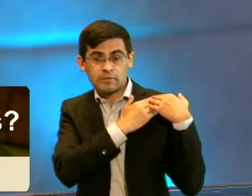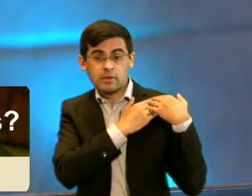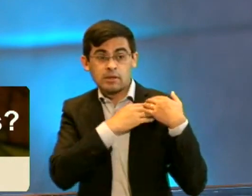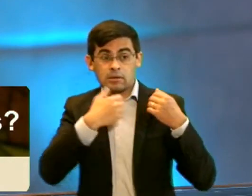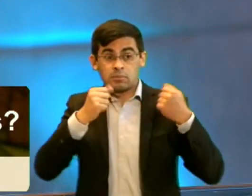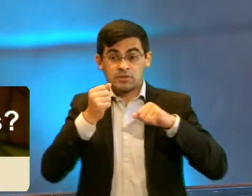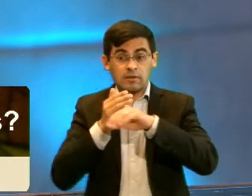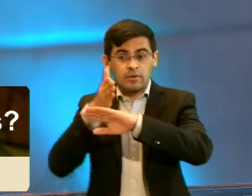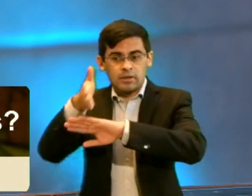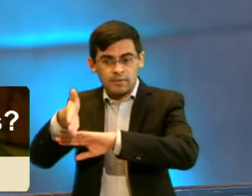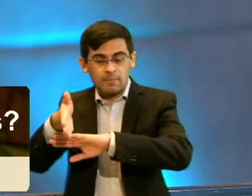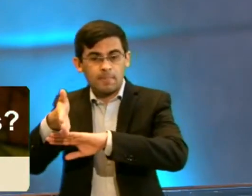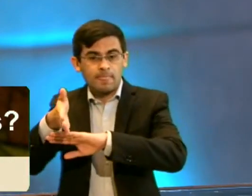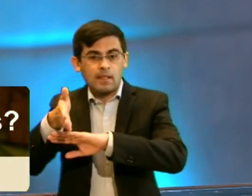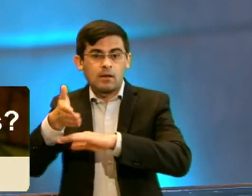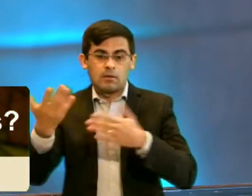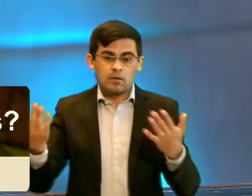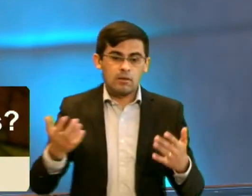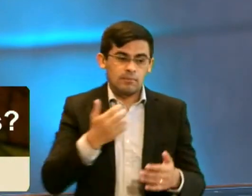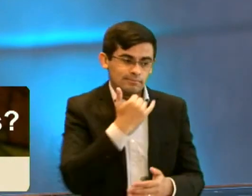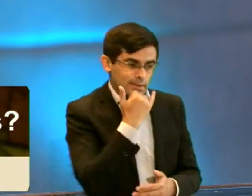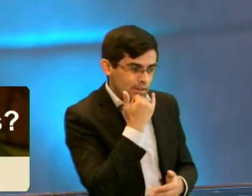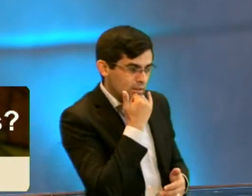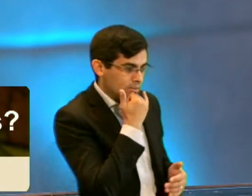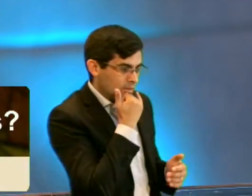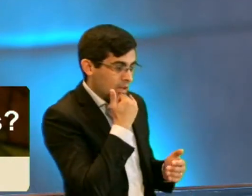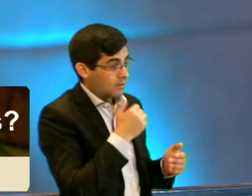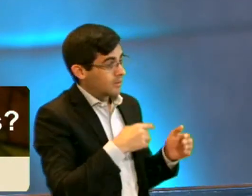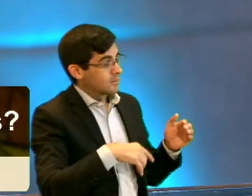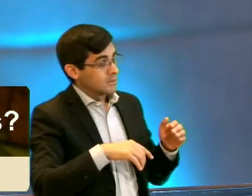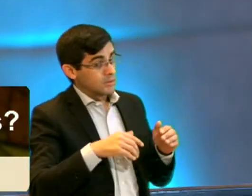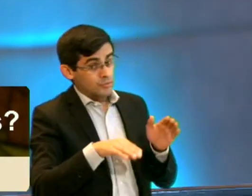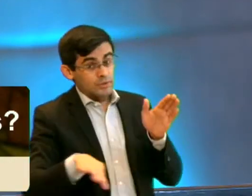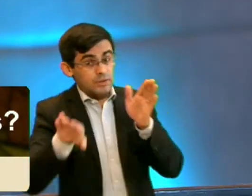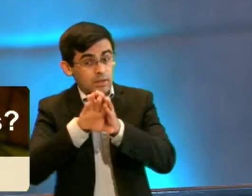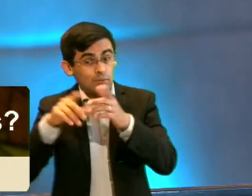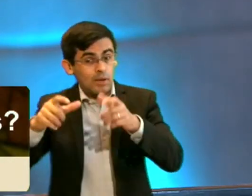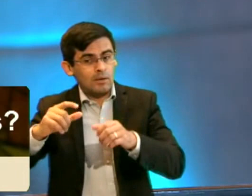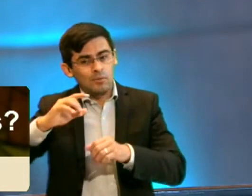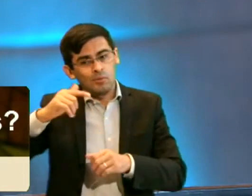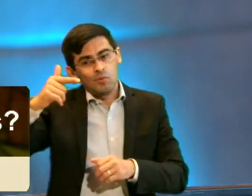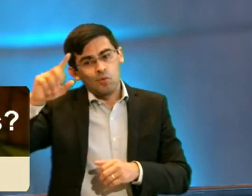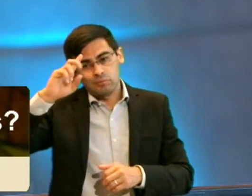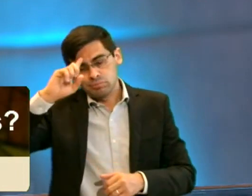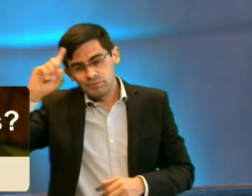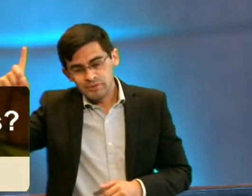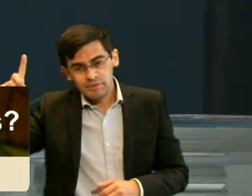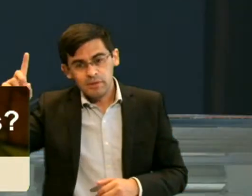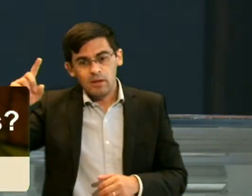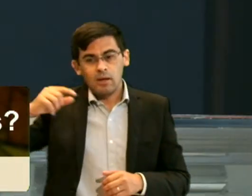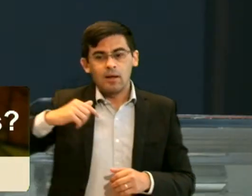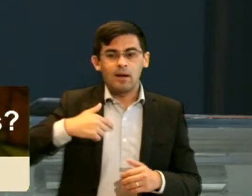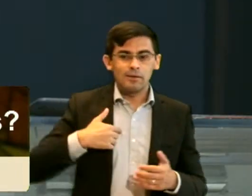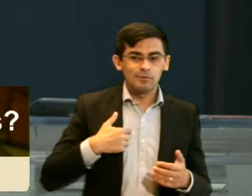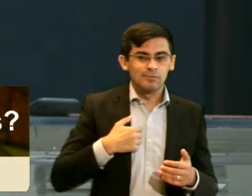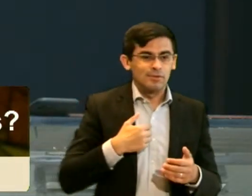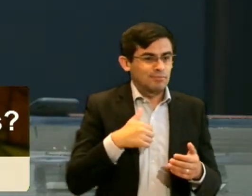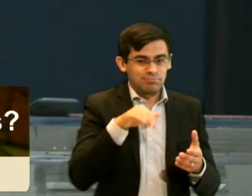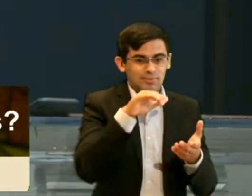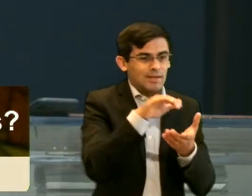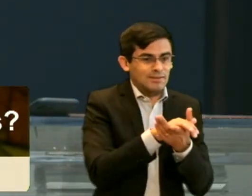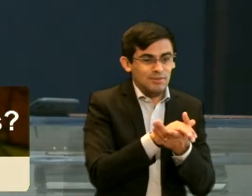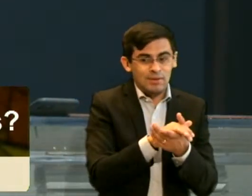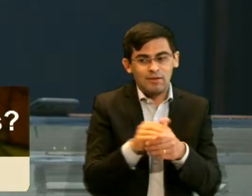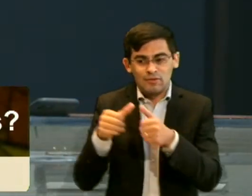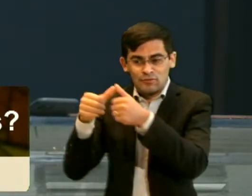Eles falaram, a gente vai dar um jeito, mas ela vai chegar depois, outro dia. Eu recém-casado, deixei minha esposa no aeroporto e fui para